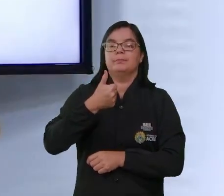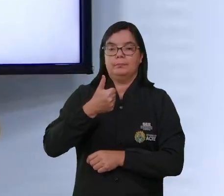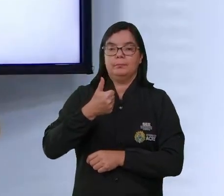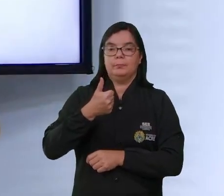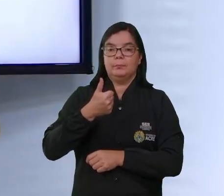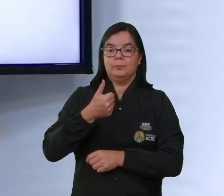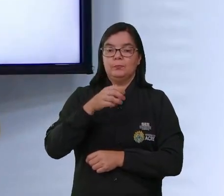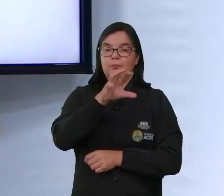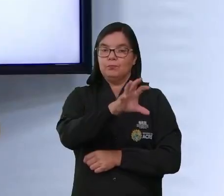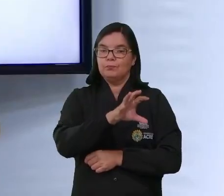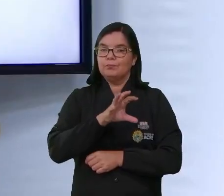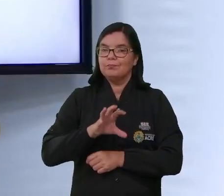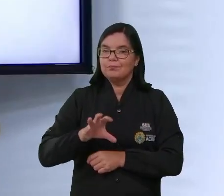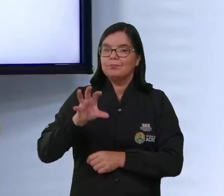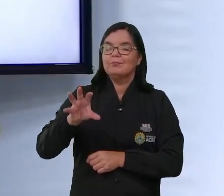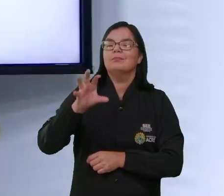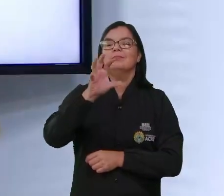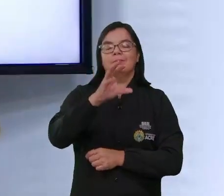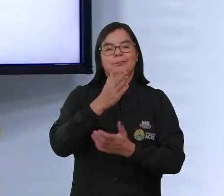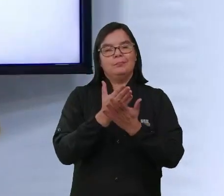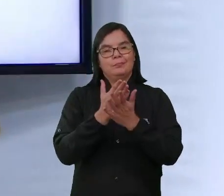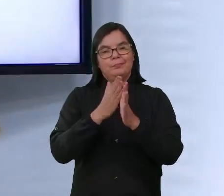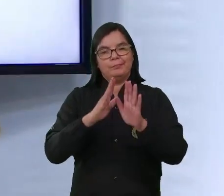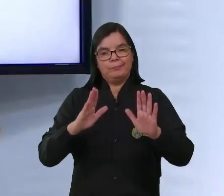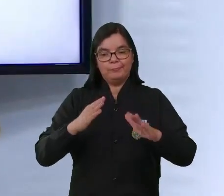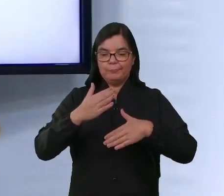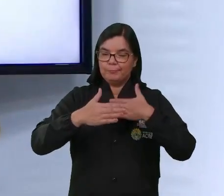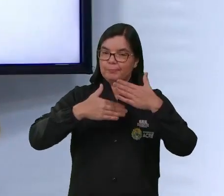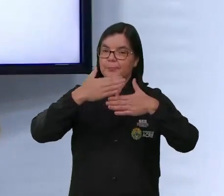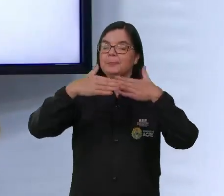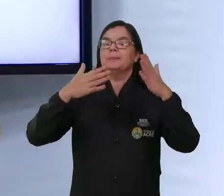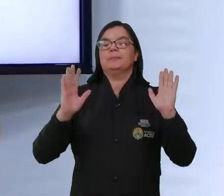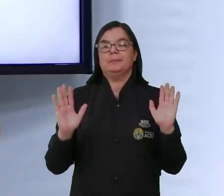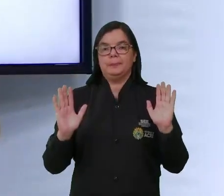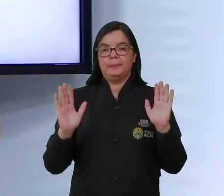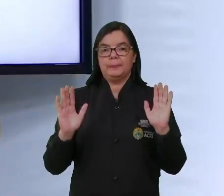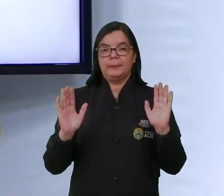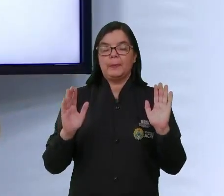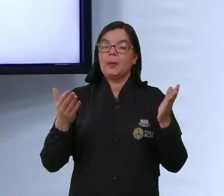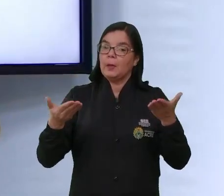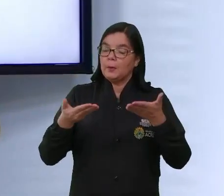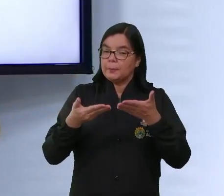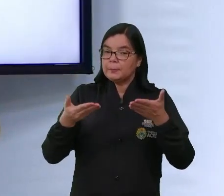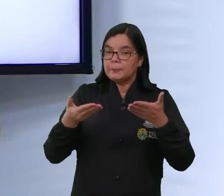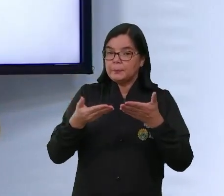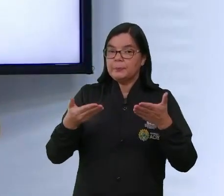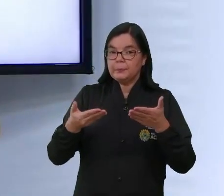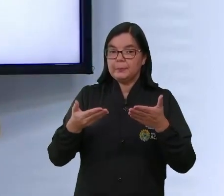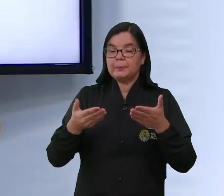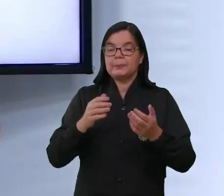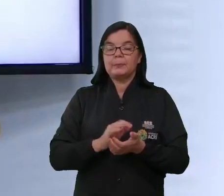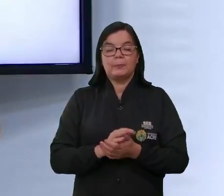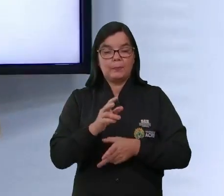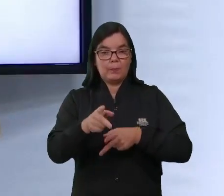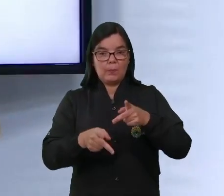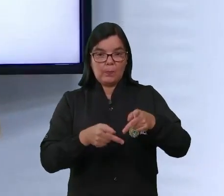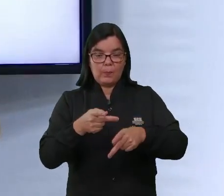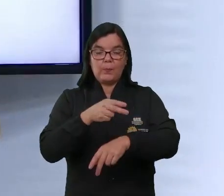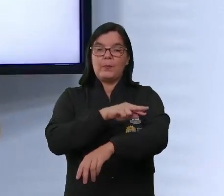algumas regionais, elas acabaram se desenvolvendo bastante. Então, hoje, digamos assim, a